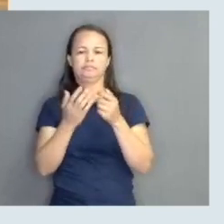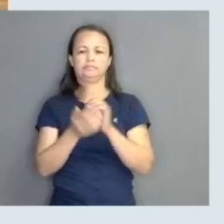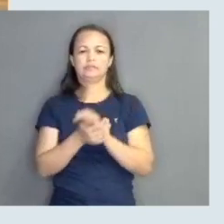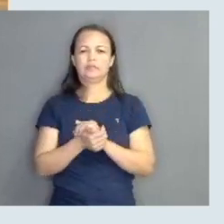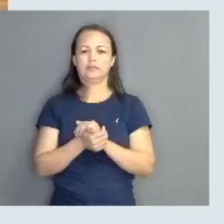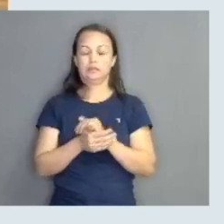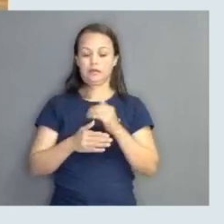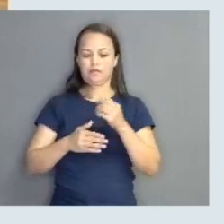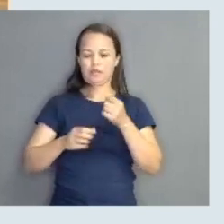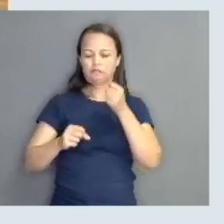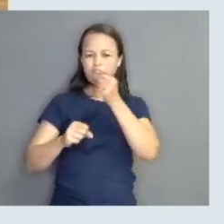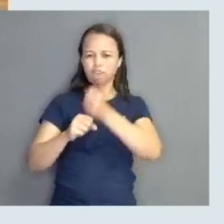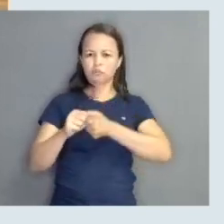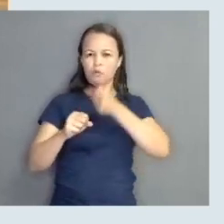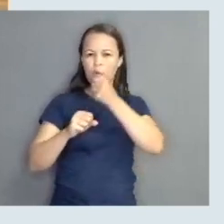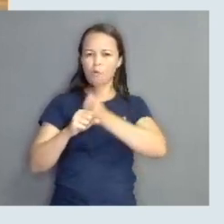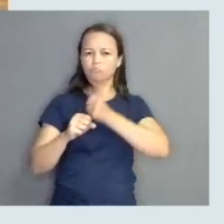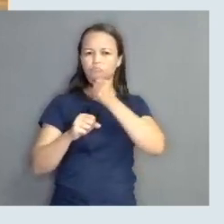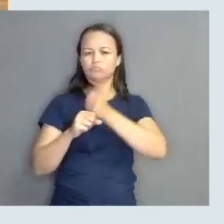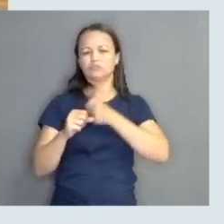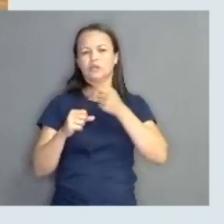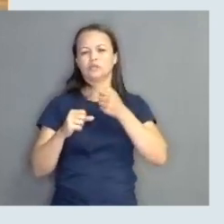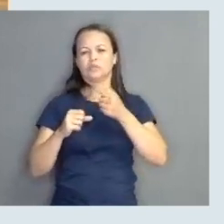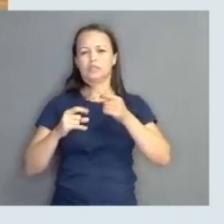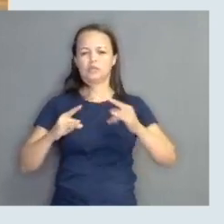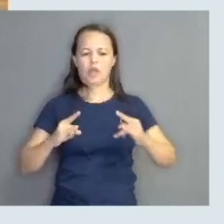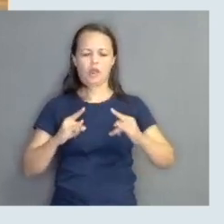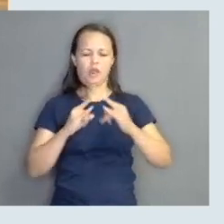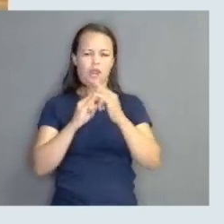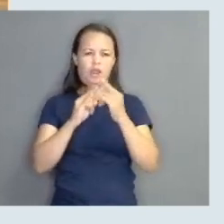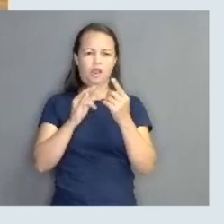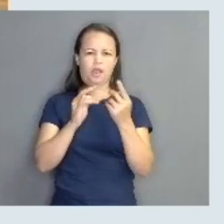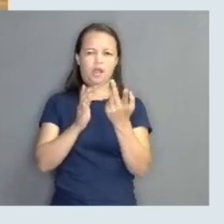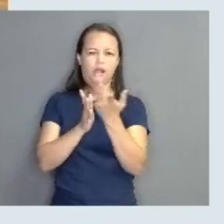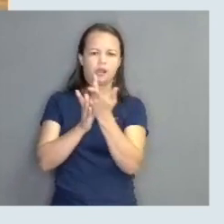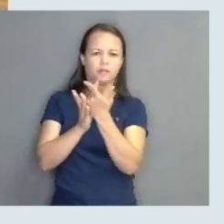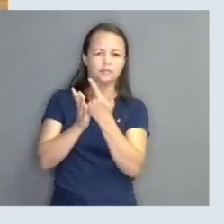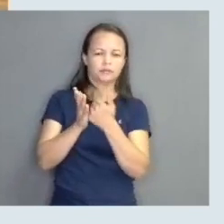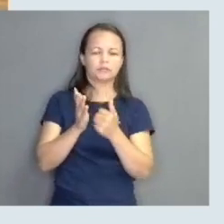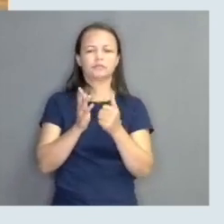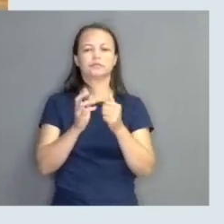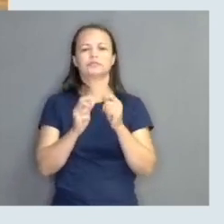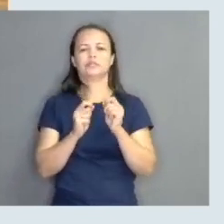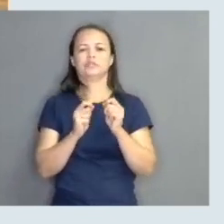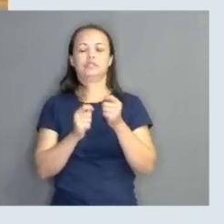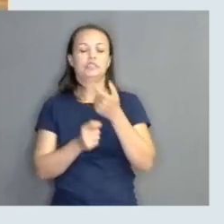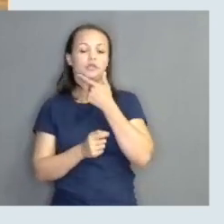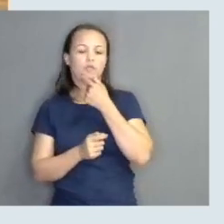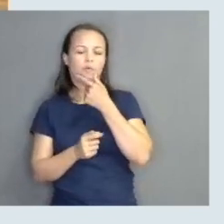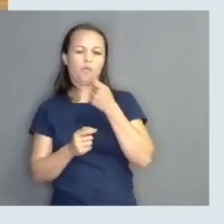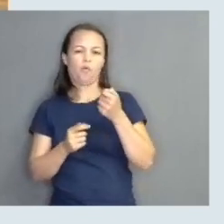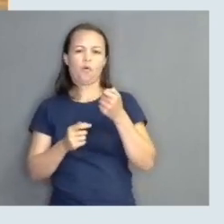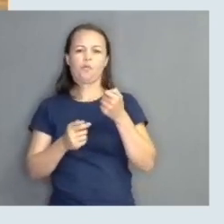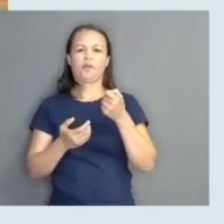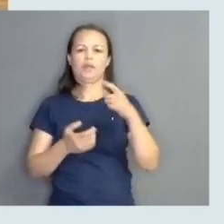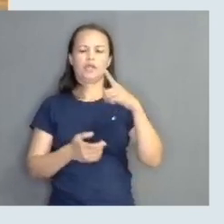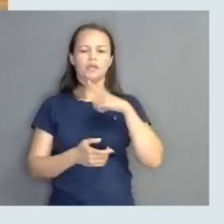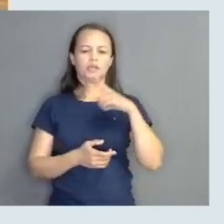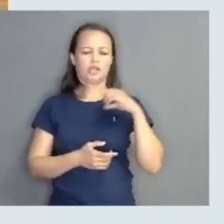de grandiosas arquiteturas que o homem na antiguidade demonstrava o seu poder.